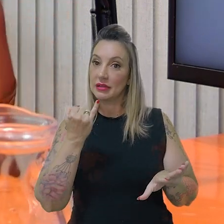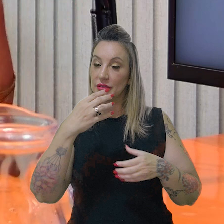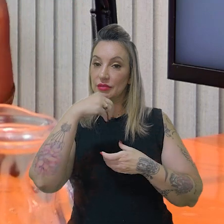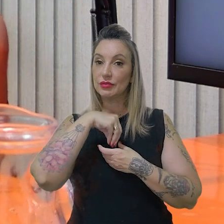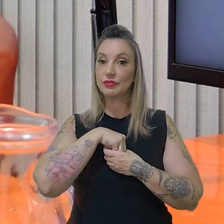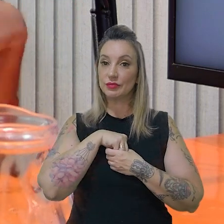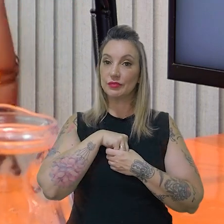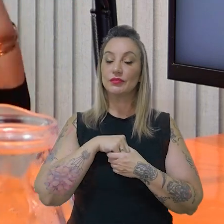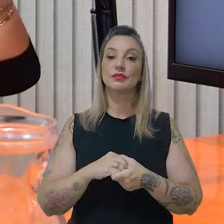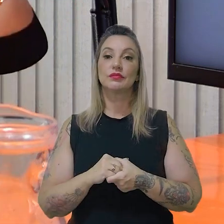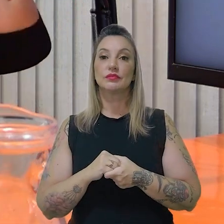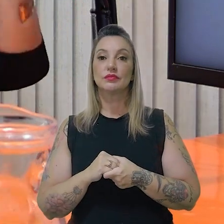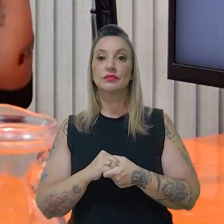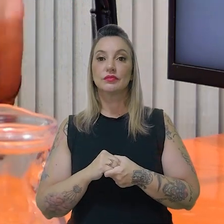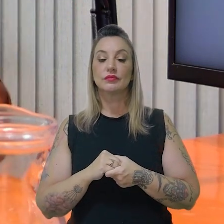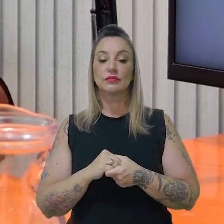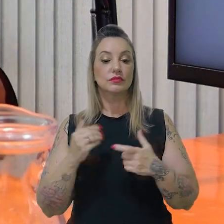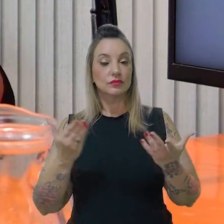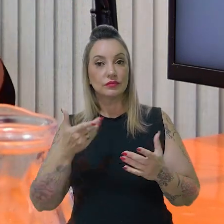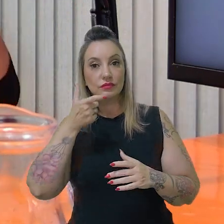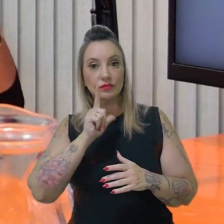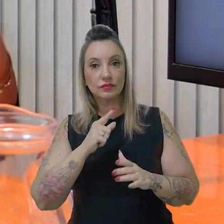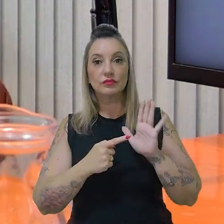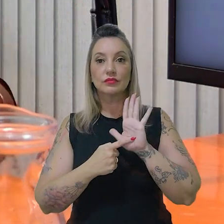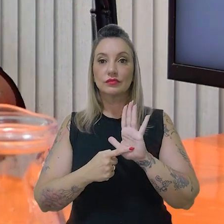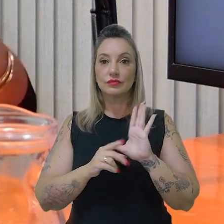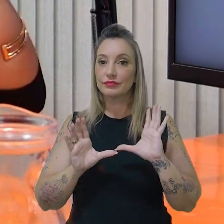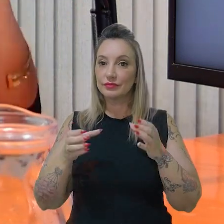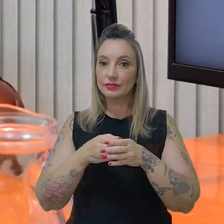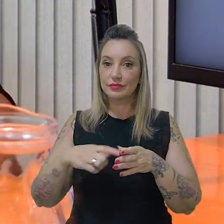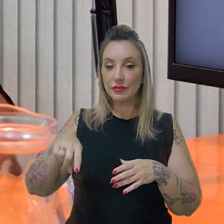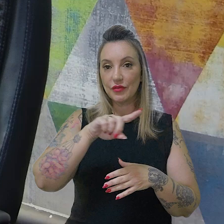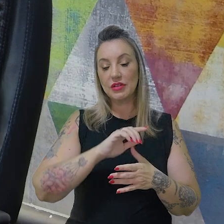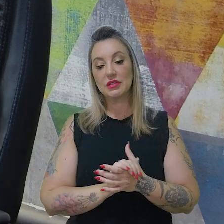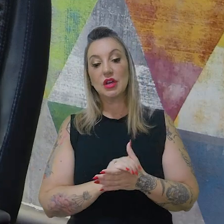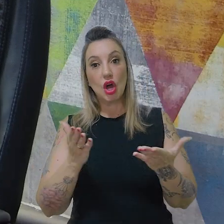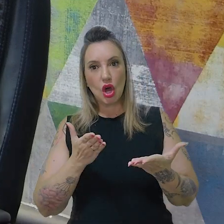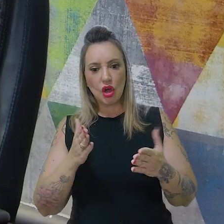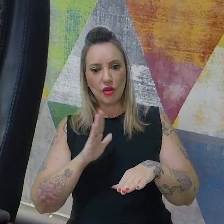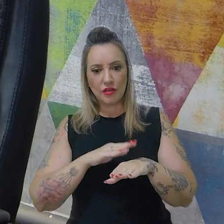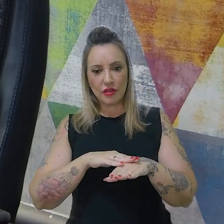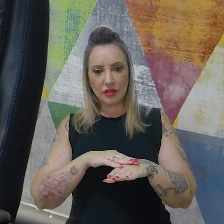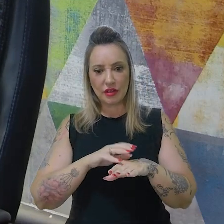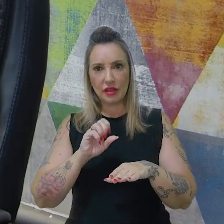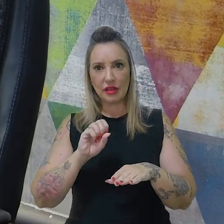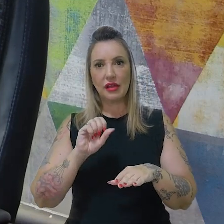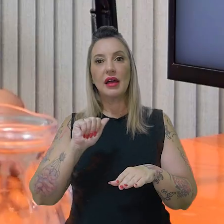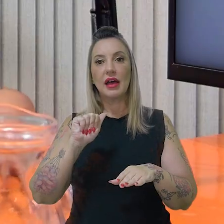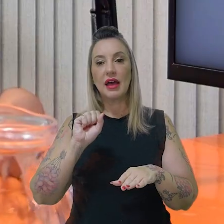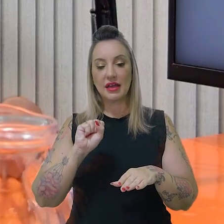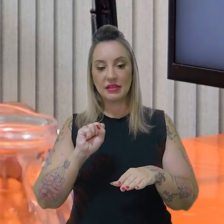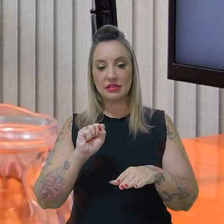né E aí a gente hoje consegue trazer esse combo para você e hoje você faz isso na as na esse